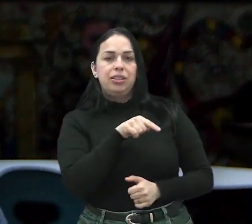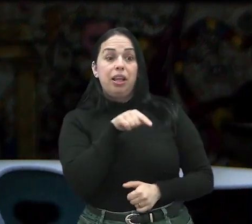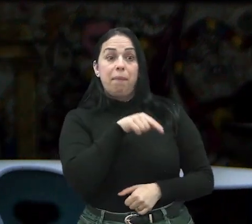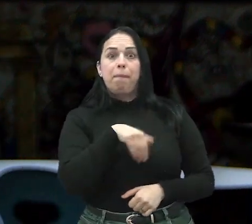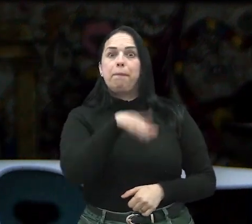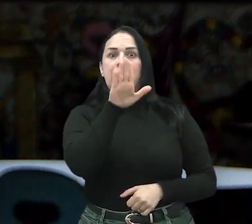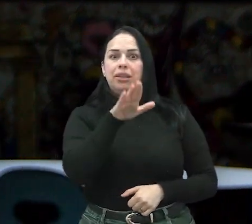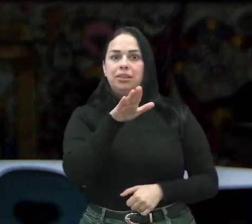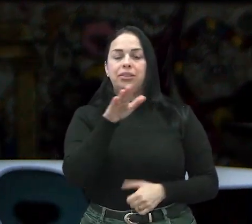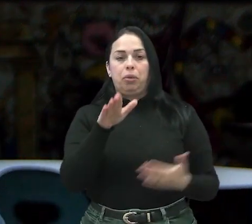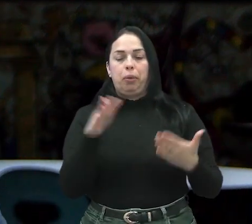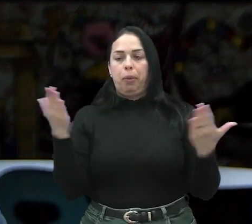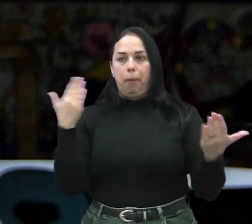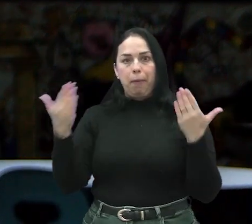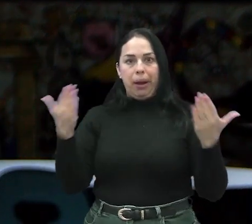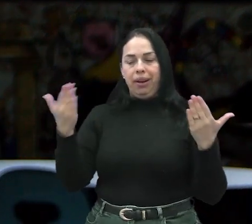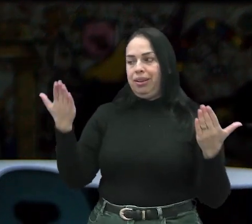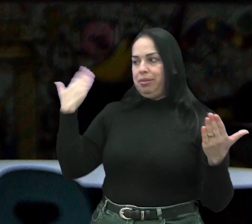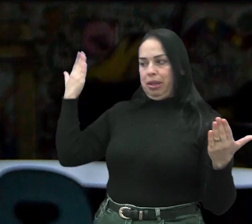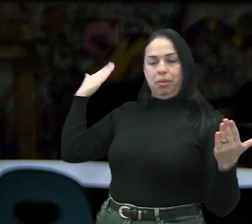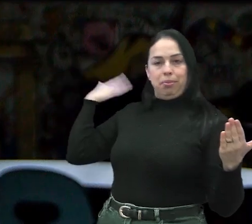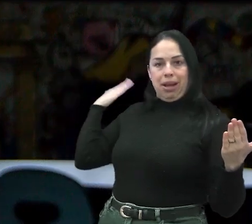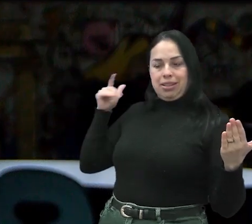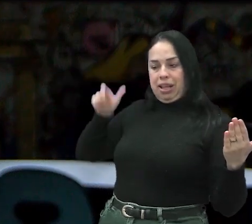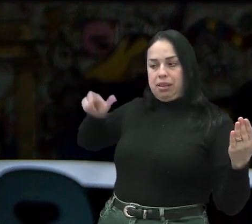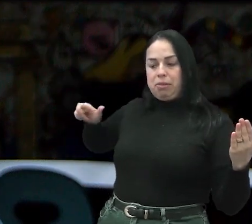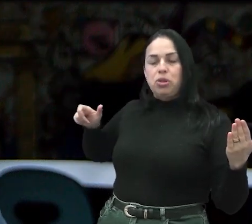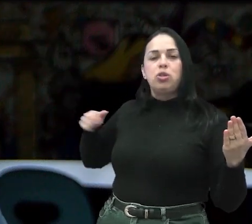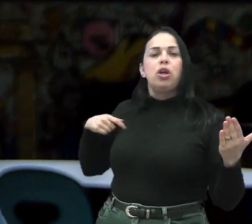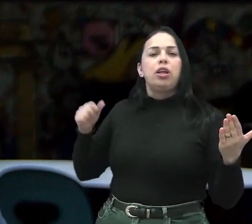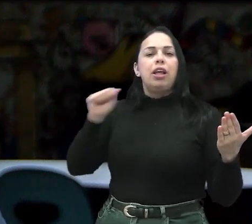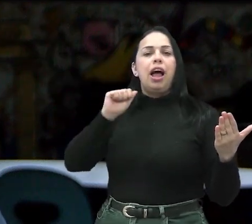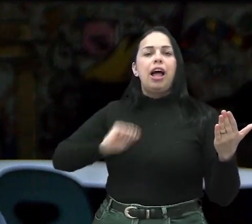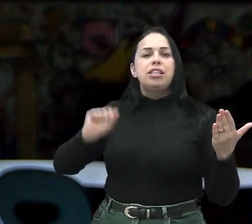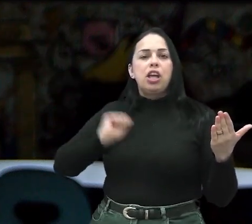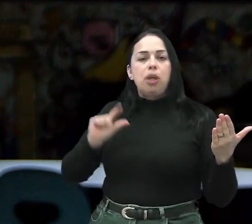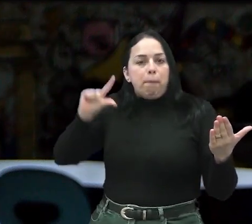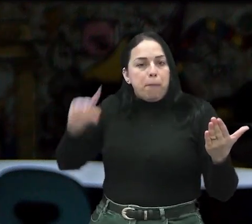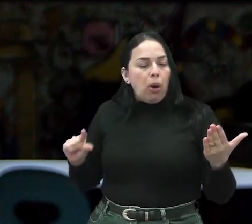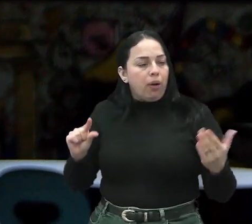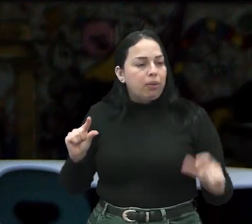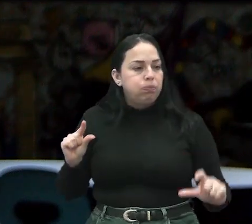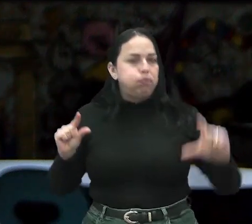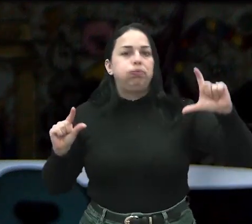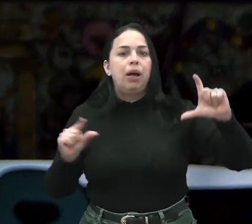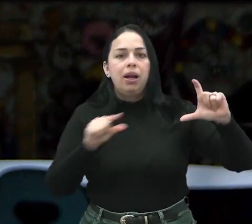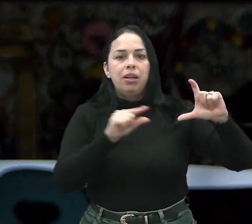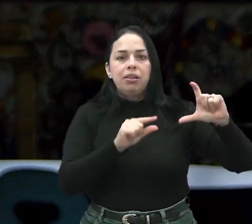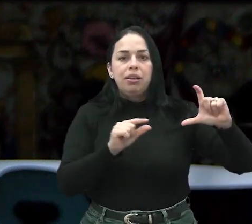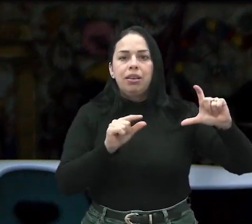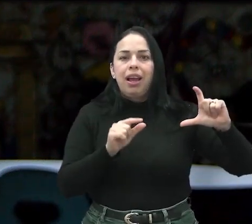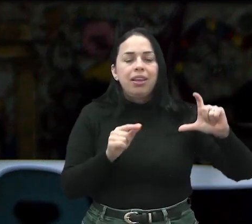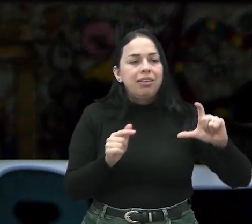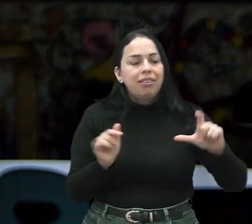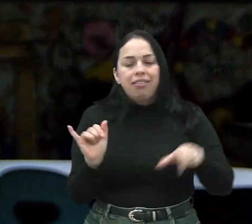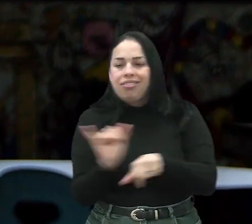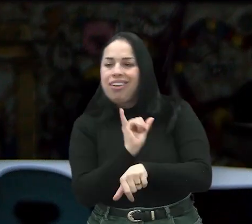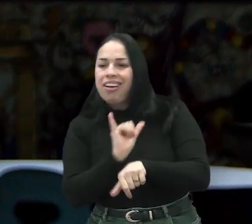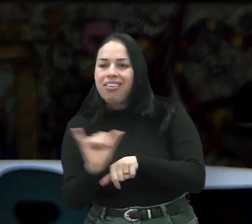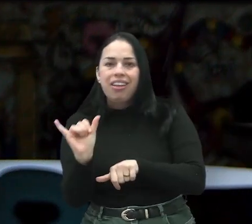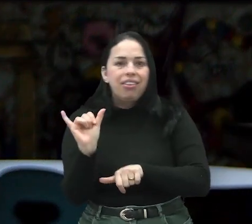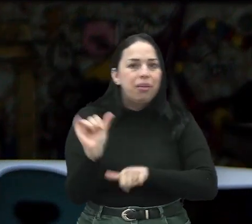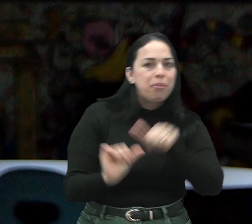uma geração muito mais ansiosa do que as anteriores. Elas carregam um certo sofrimento em que eles ainda não